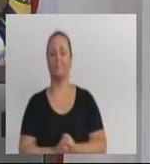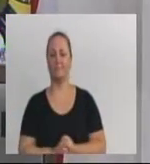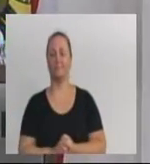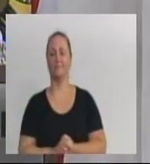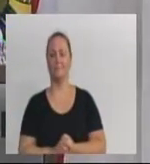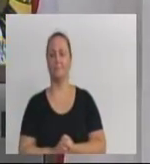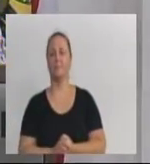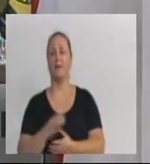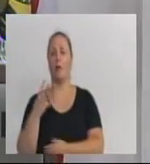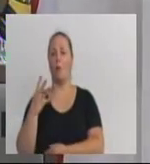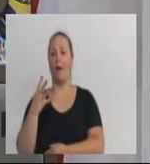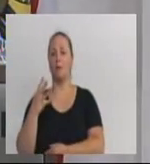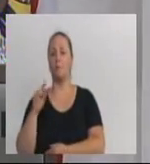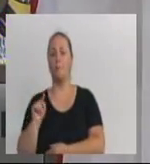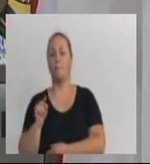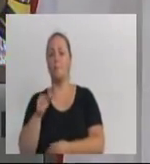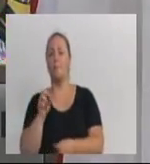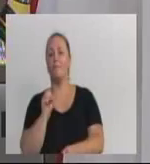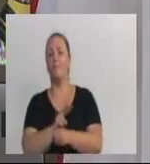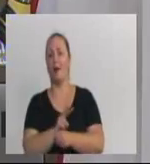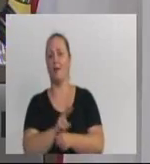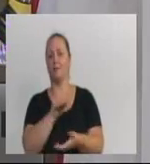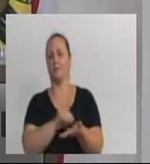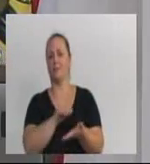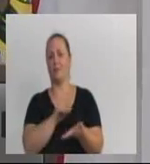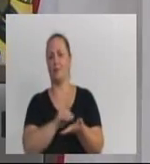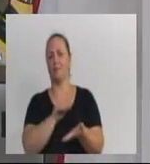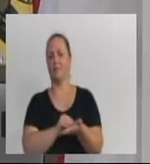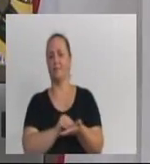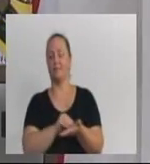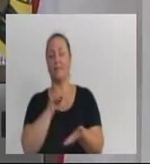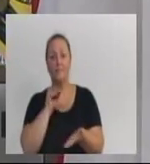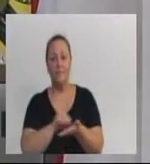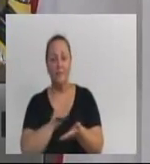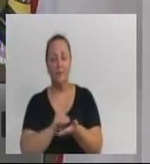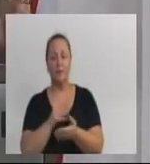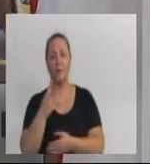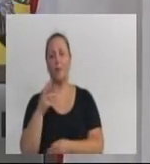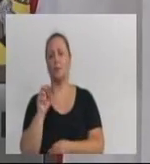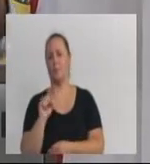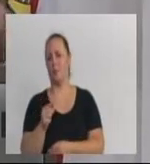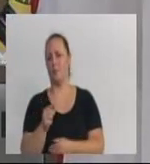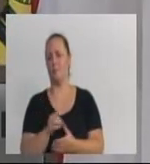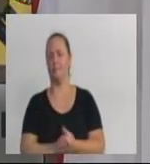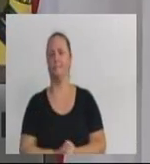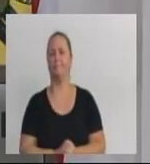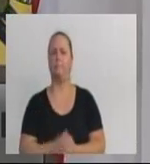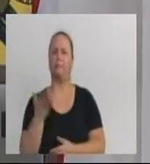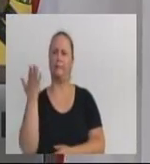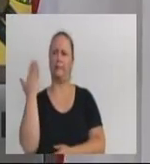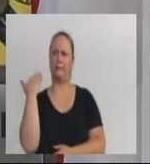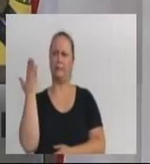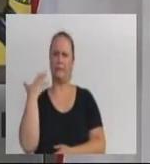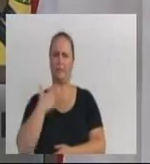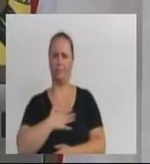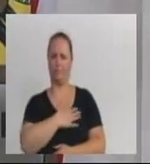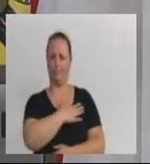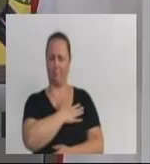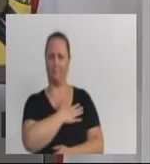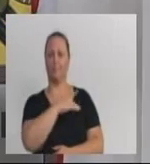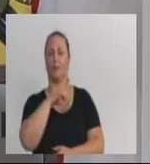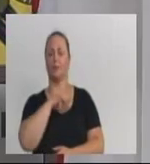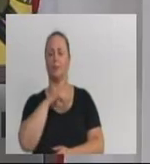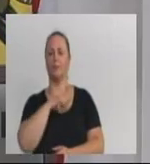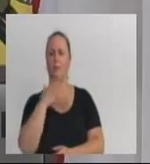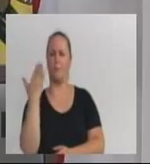4 mil vagas é o déficit do município. Napoleão, quando entrou, era 3 mil. É 4 mil hoje